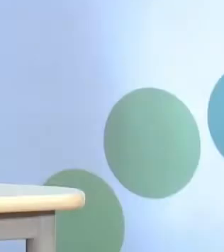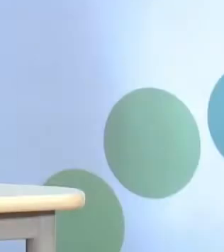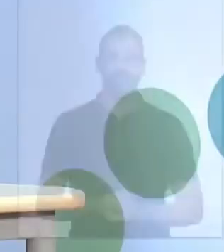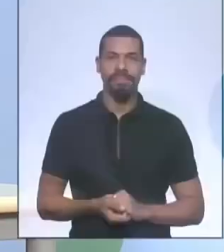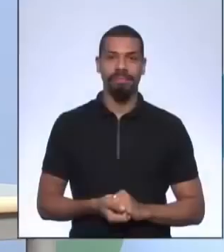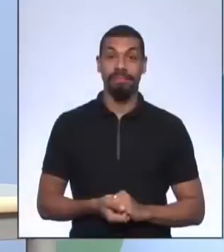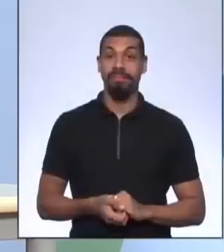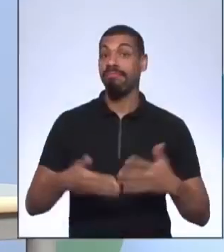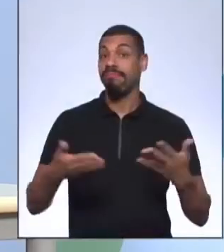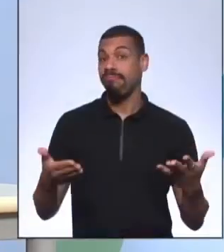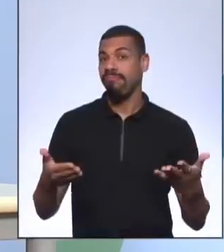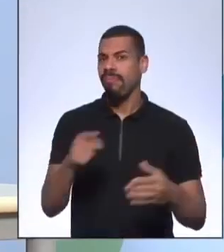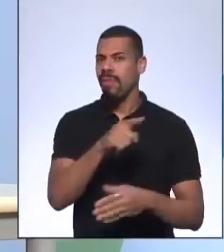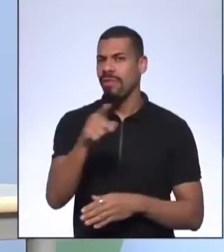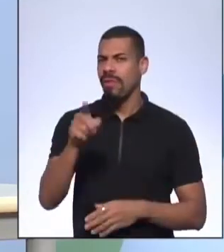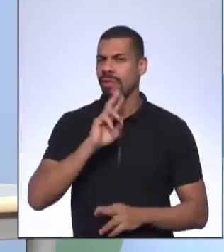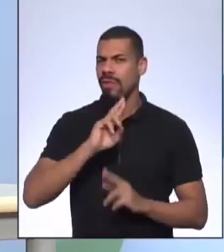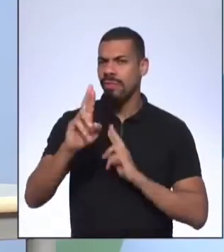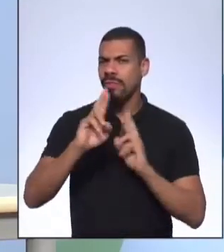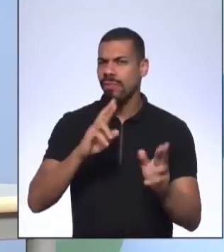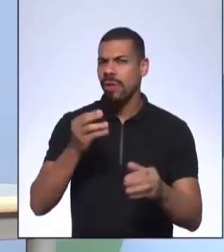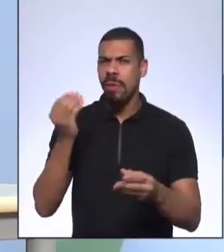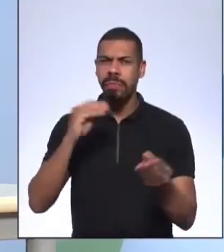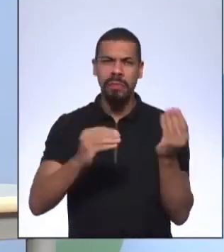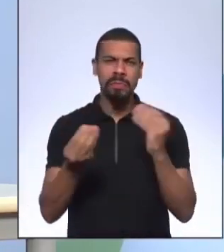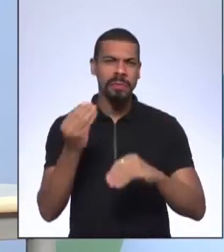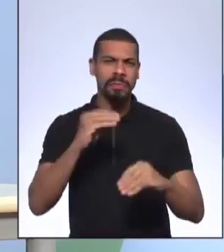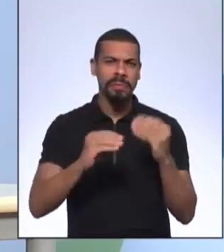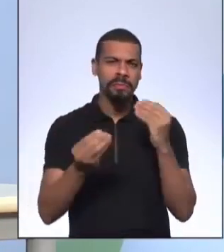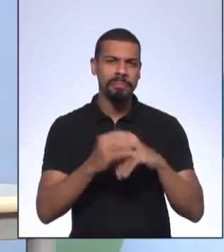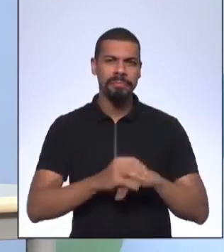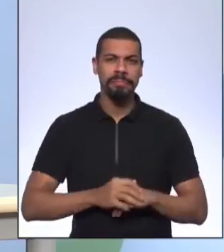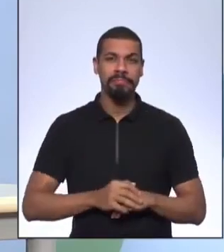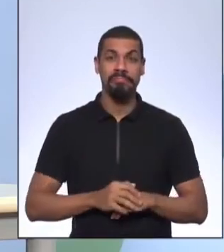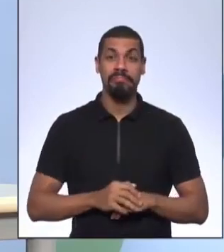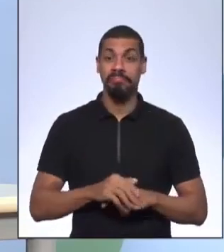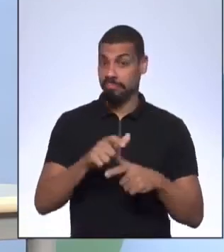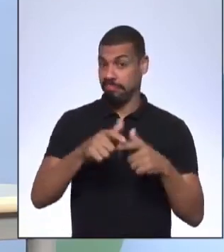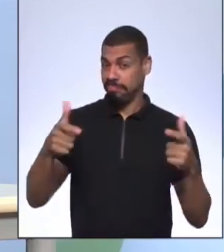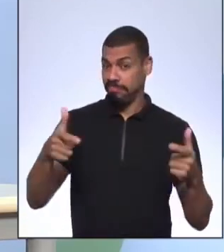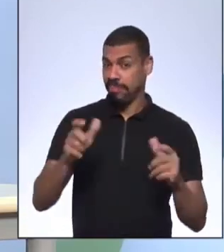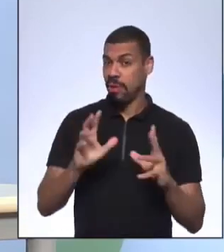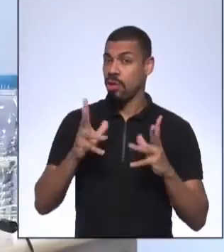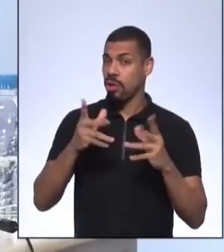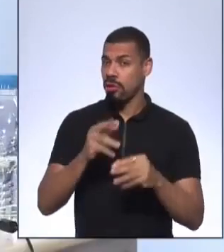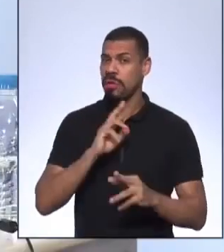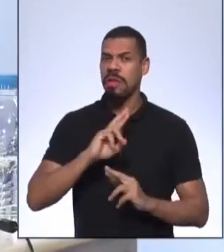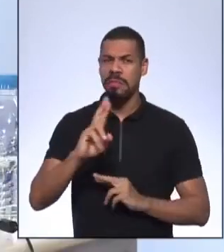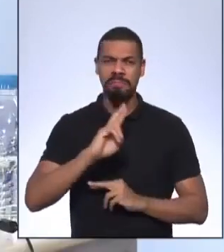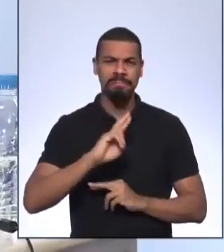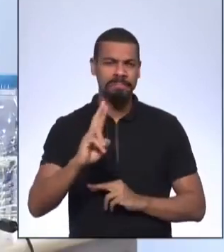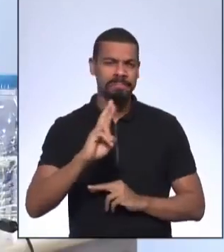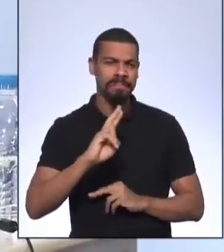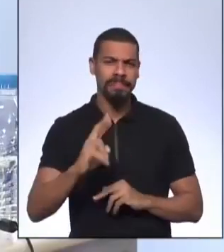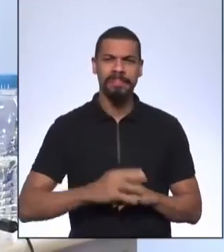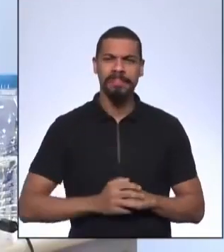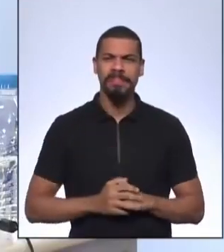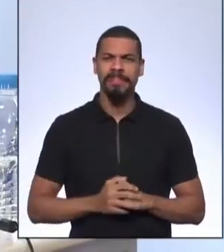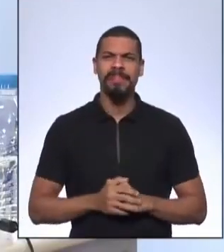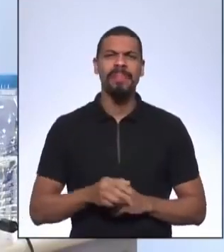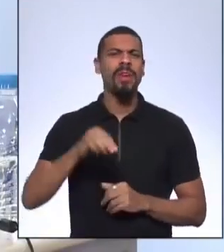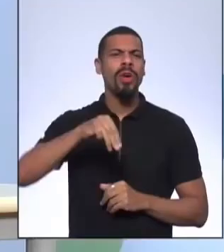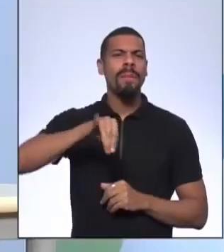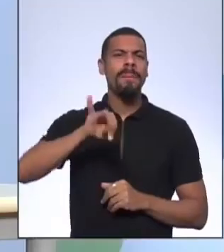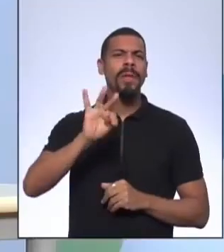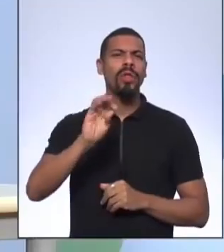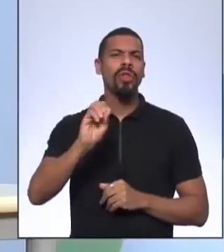E aí, pessoal, vi aqui a movimentação no chat, Aline. O pessoal em peso aqui respondendo